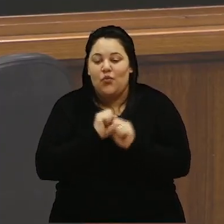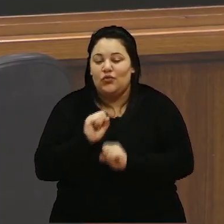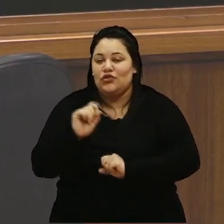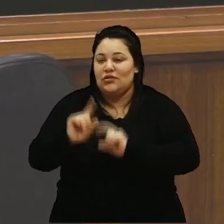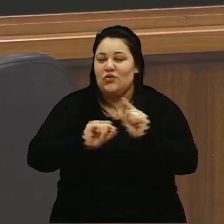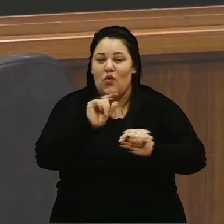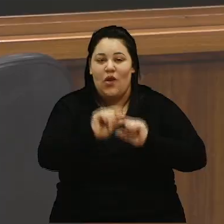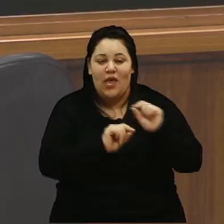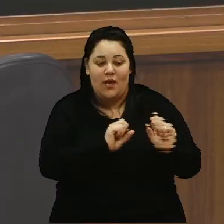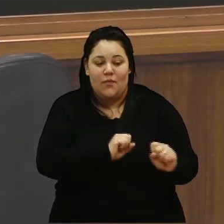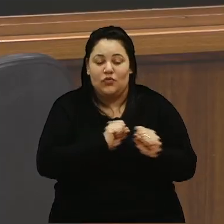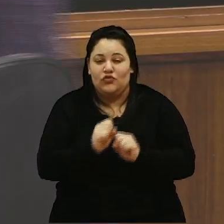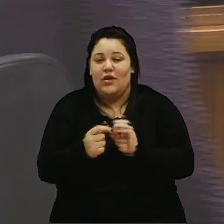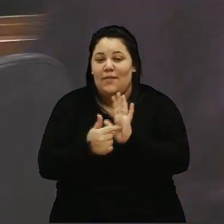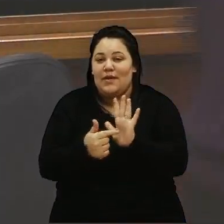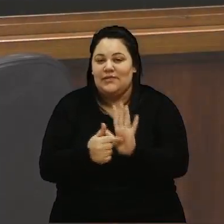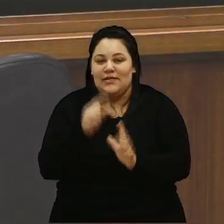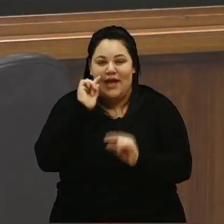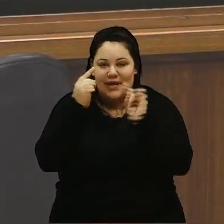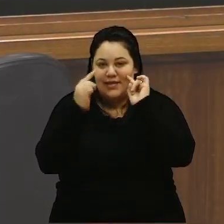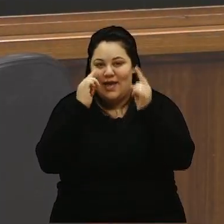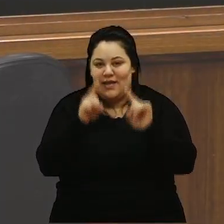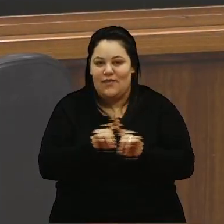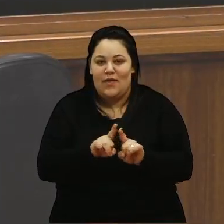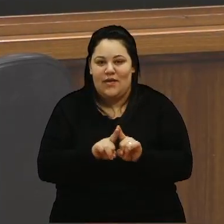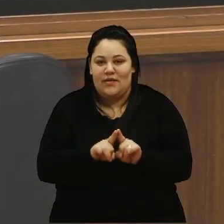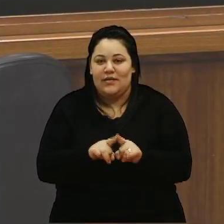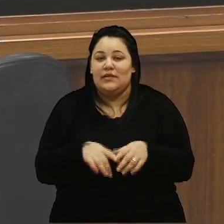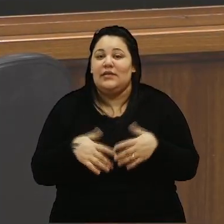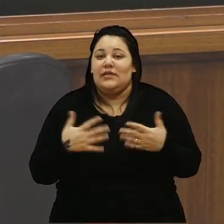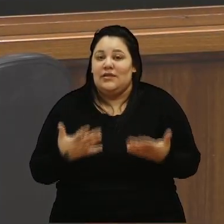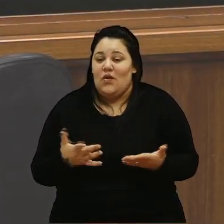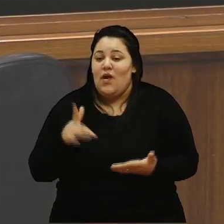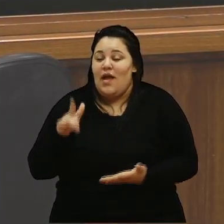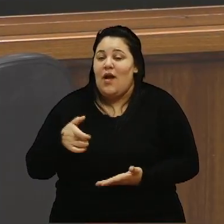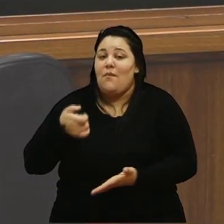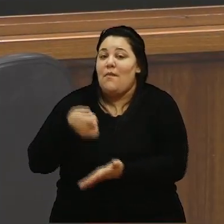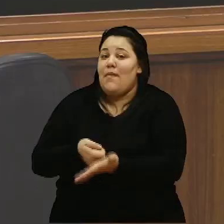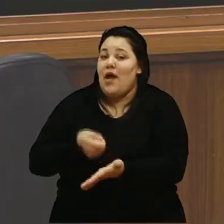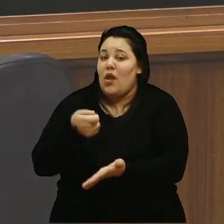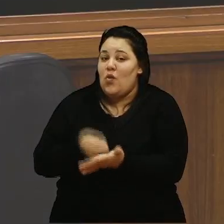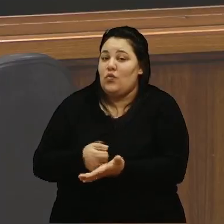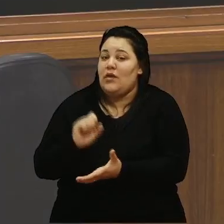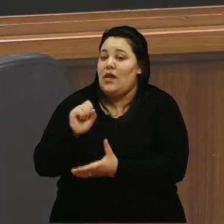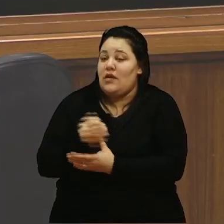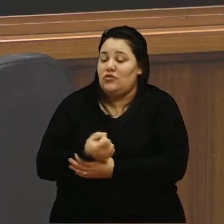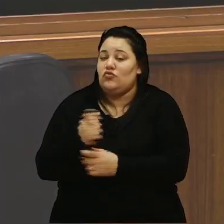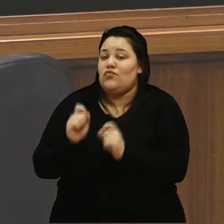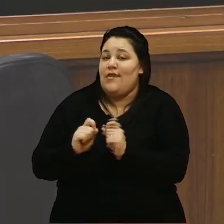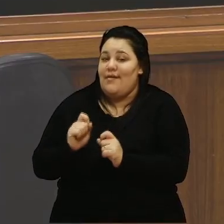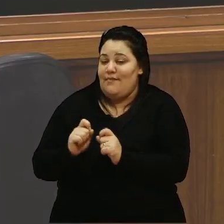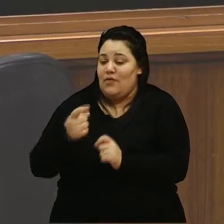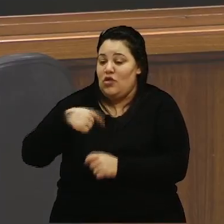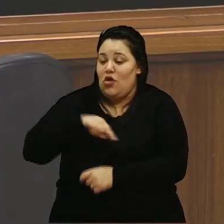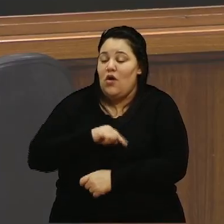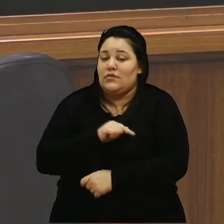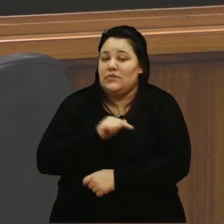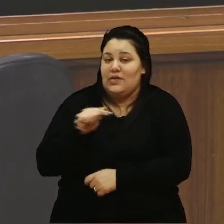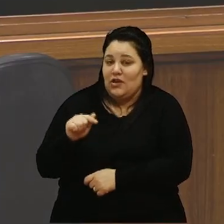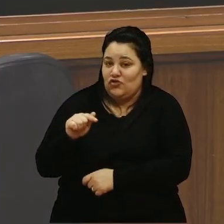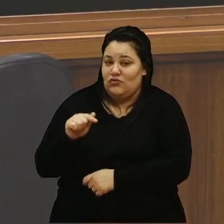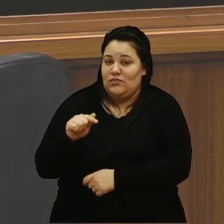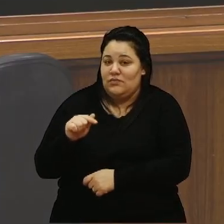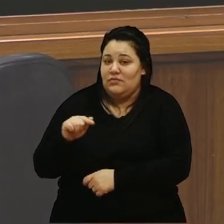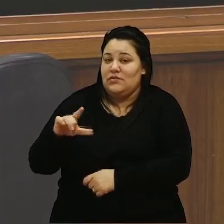pudessem apresentar suas ideias. Então, foi a luta das mulheres que garante que nós 7 estejamos